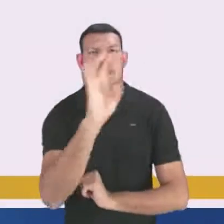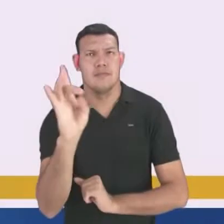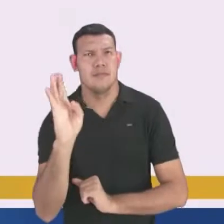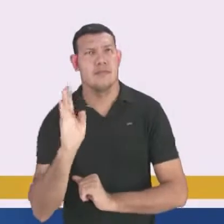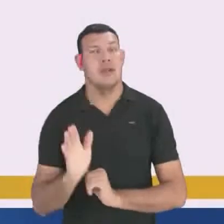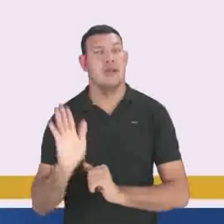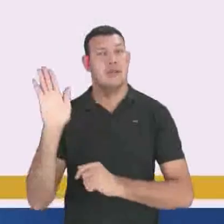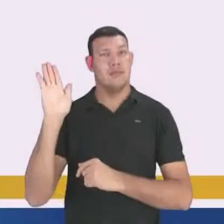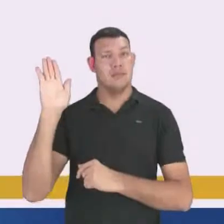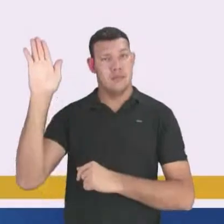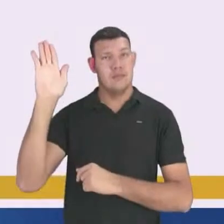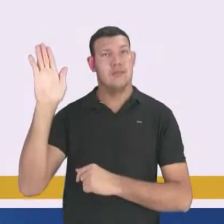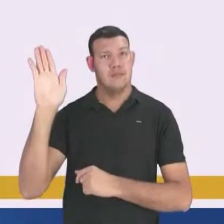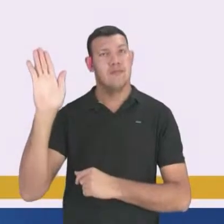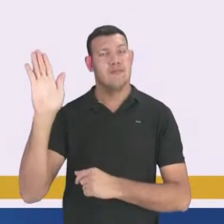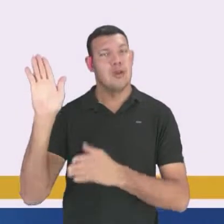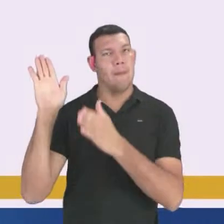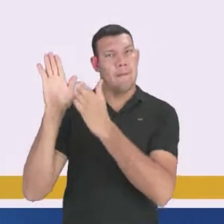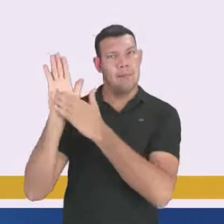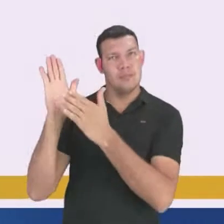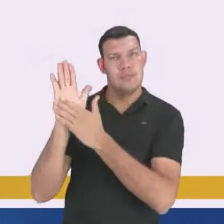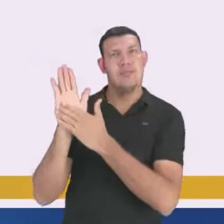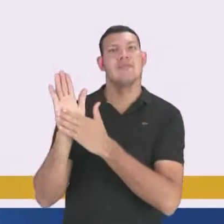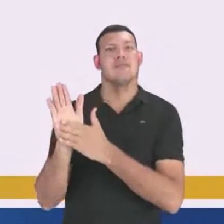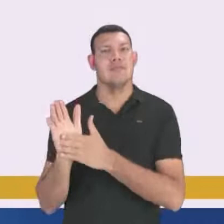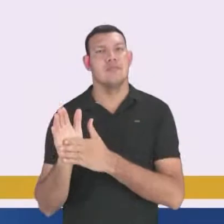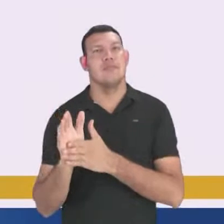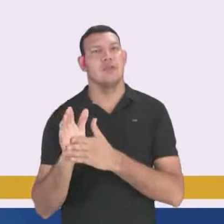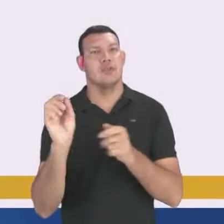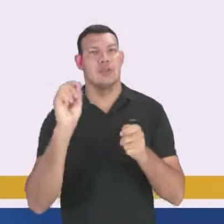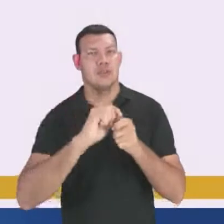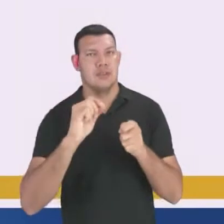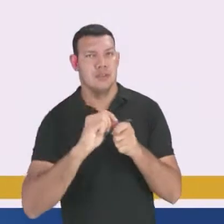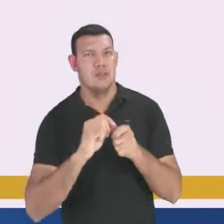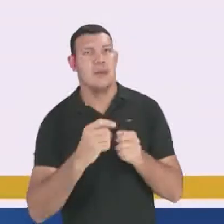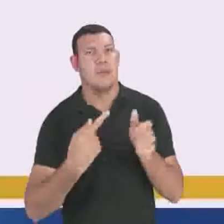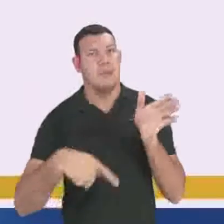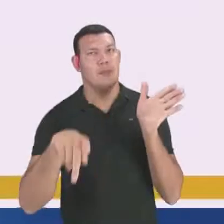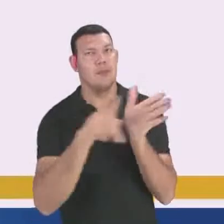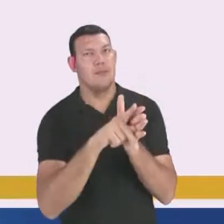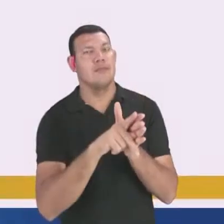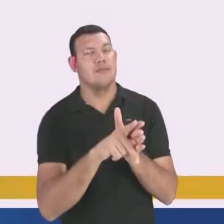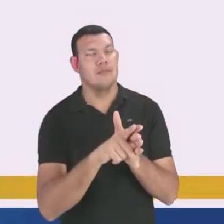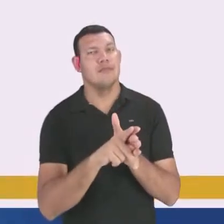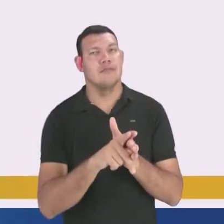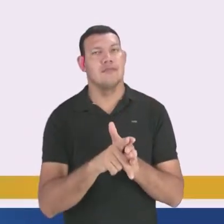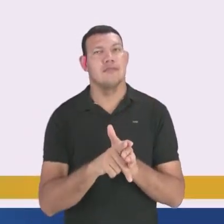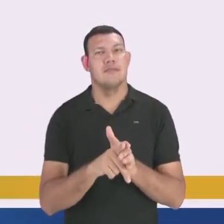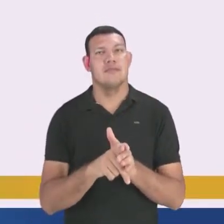traçar estratégias eleitorais a fim de conquistar votos na categoria em que estão desfavorecidos.